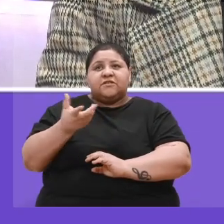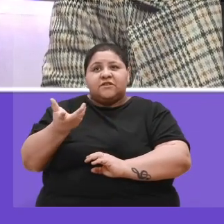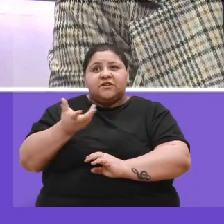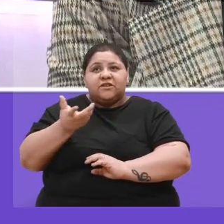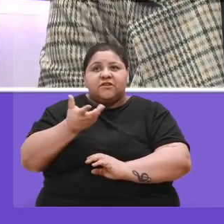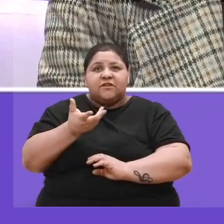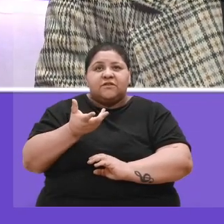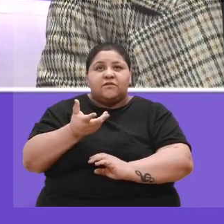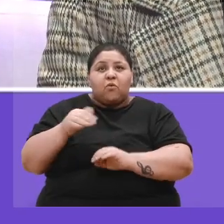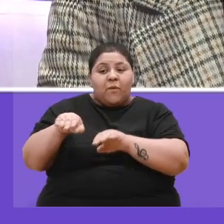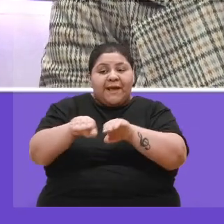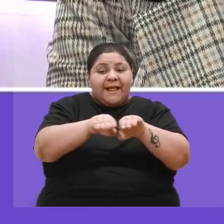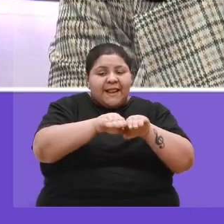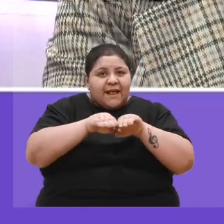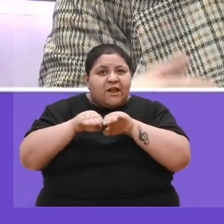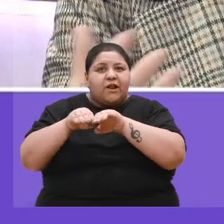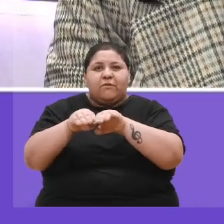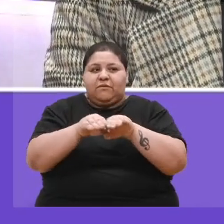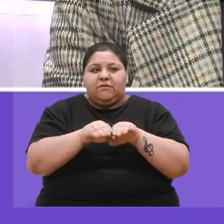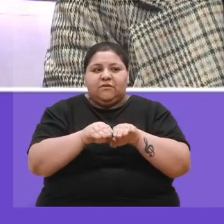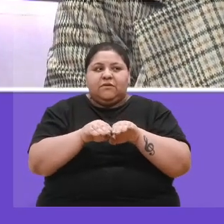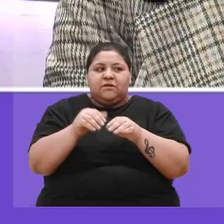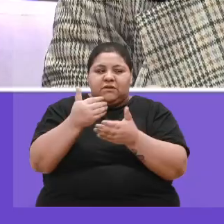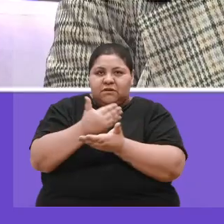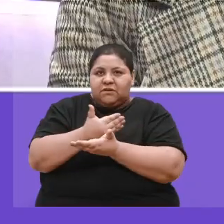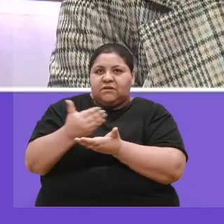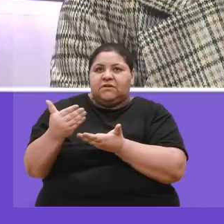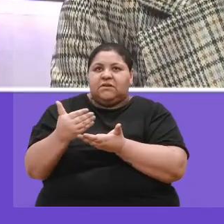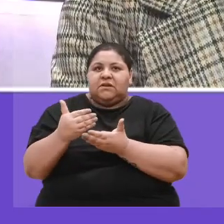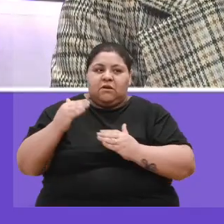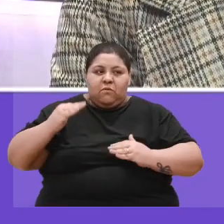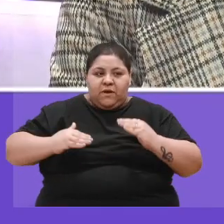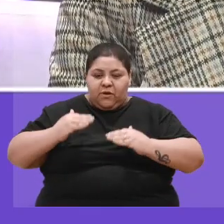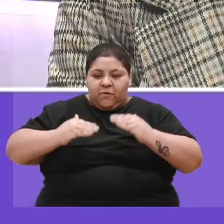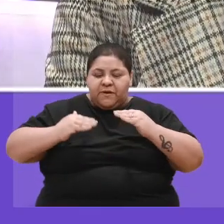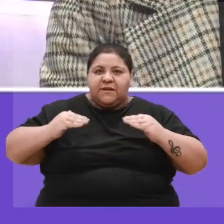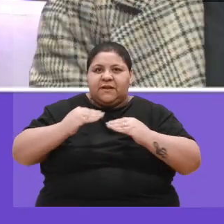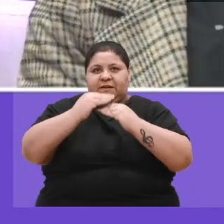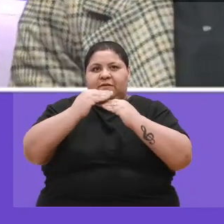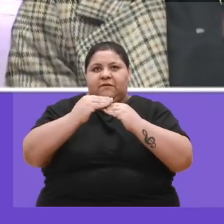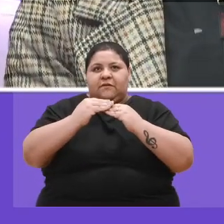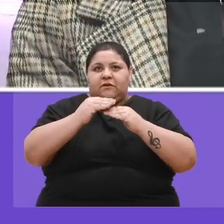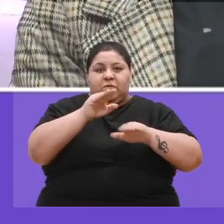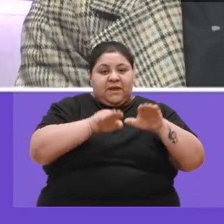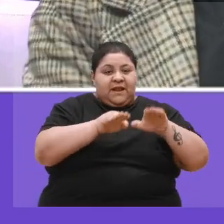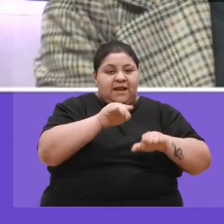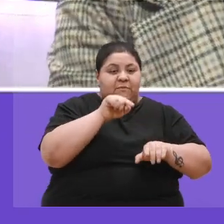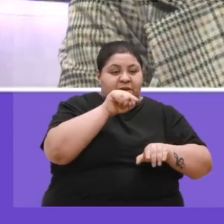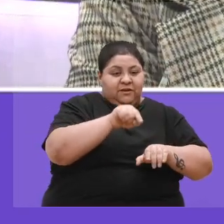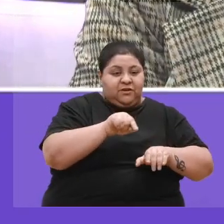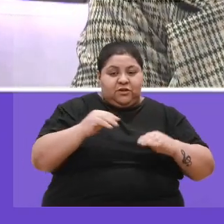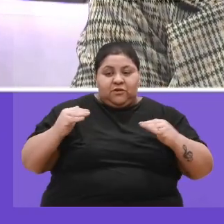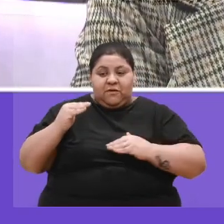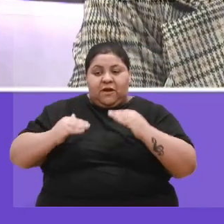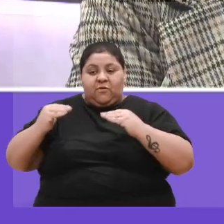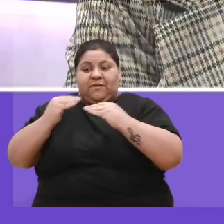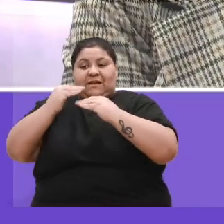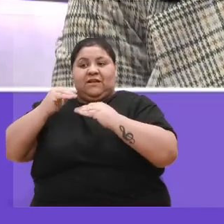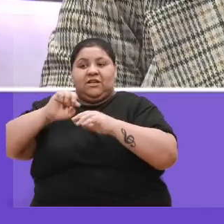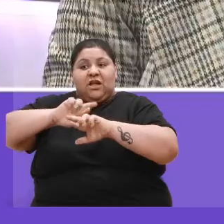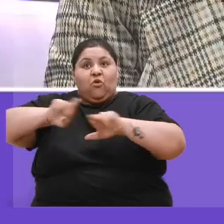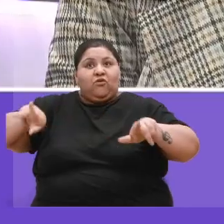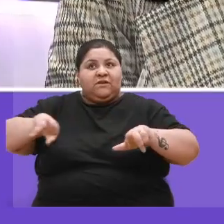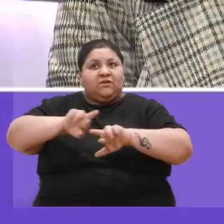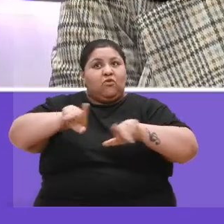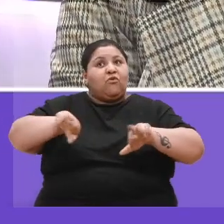buscar o equilíbrio. E, a partir disso, a equidade. Porque equilíbrio é uma coisa, equidade é outra.